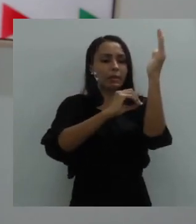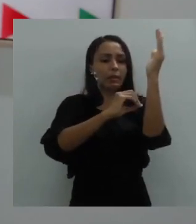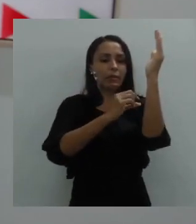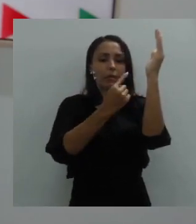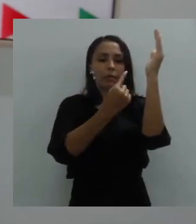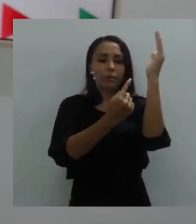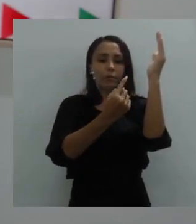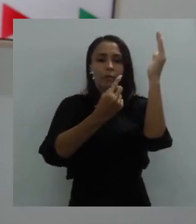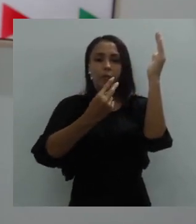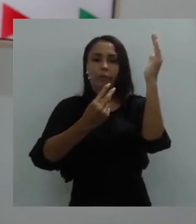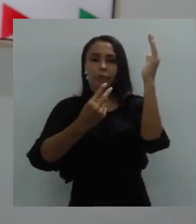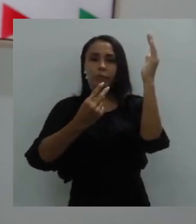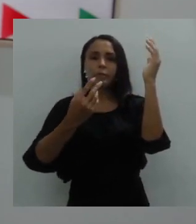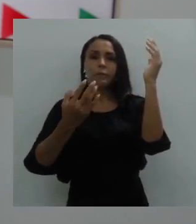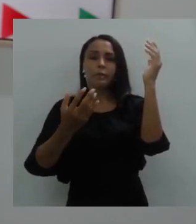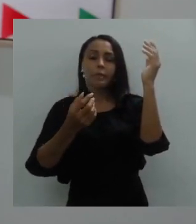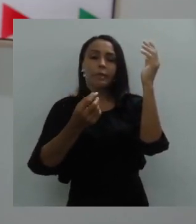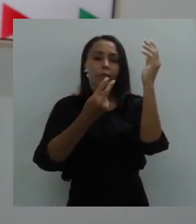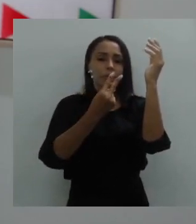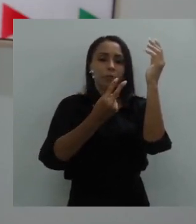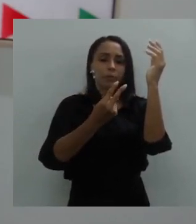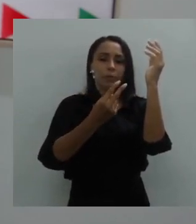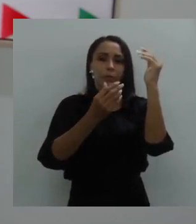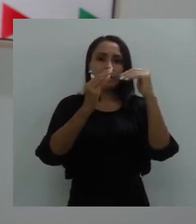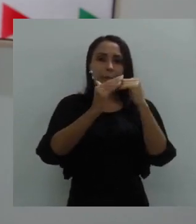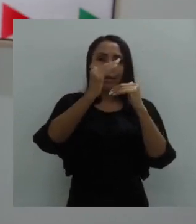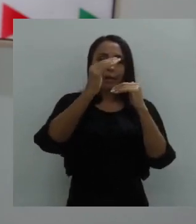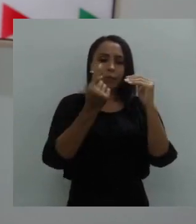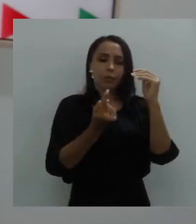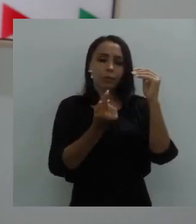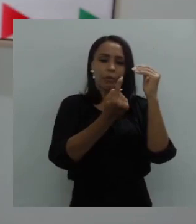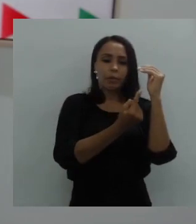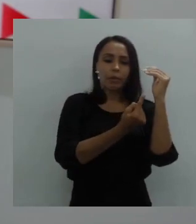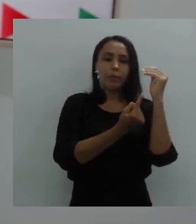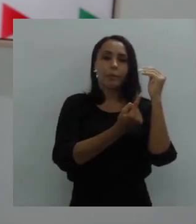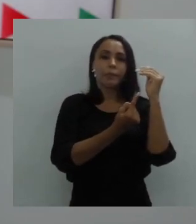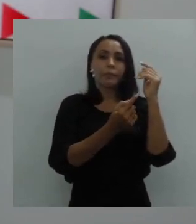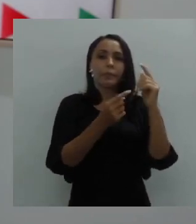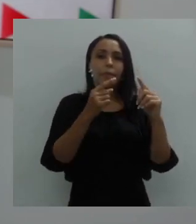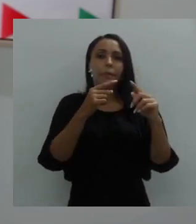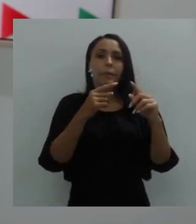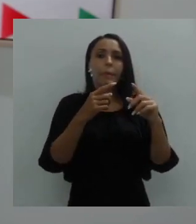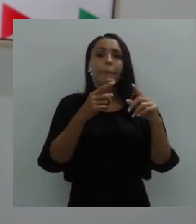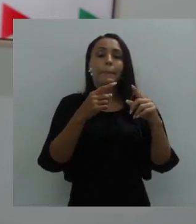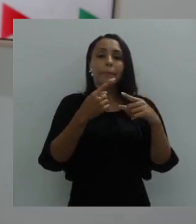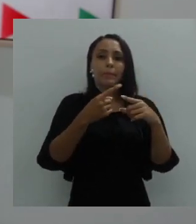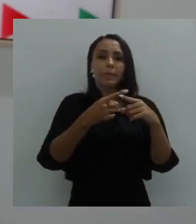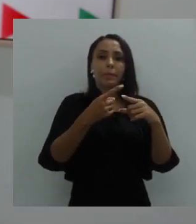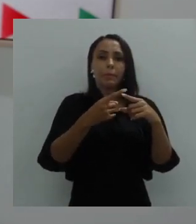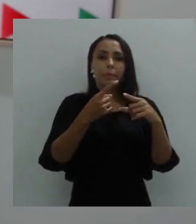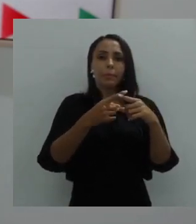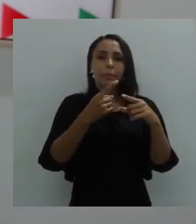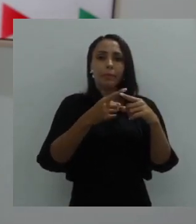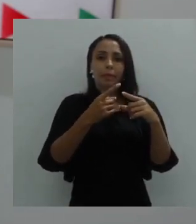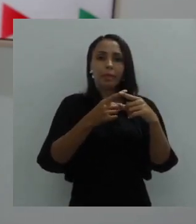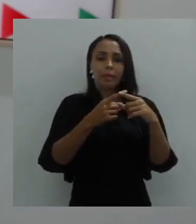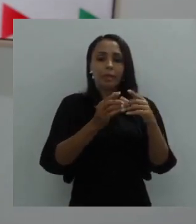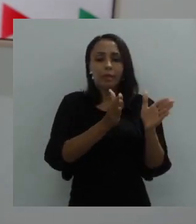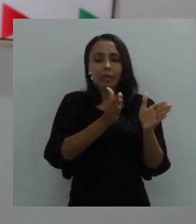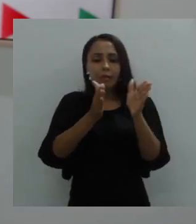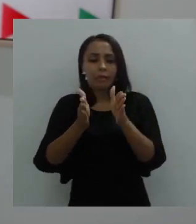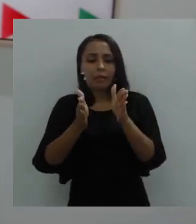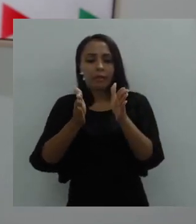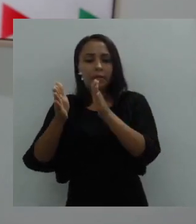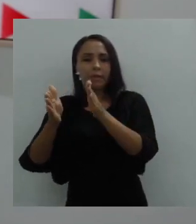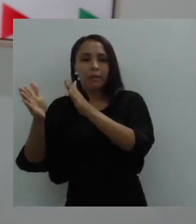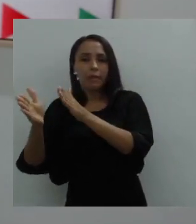vem o 2. Veja, o 2 é maior do que 1. Por quê? Porque o 2 está à direita do 1. O 3 é maior do que 2.